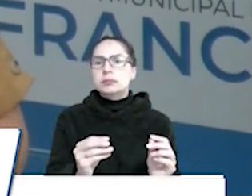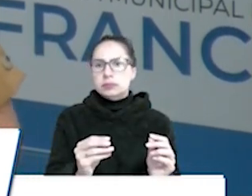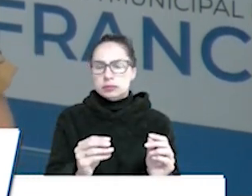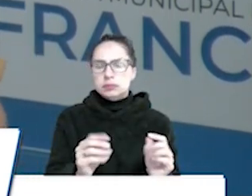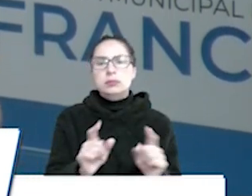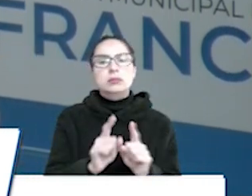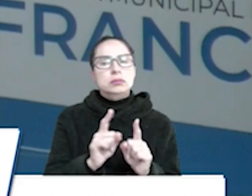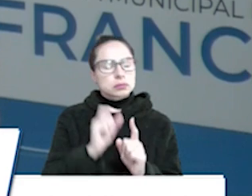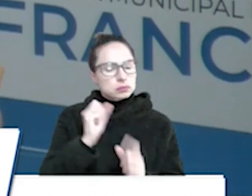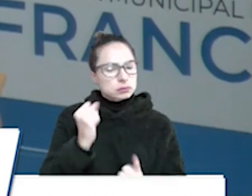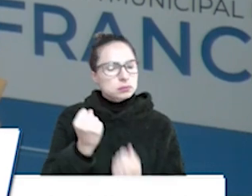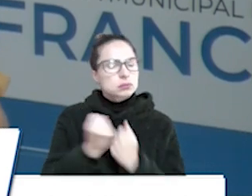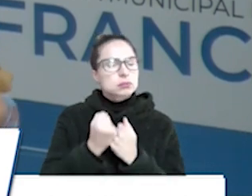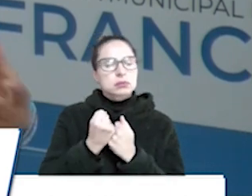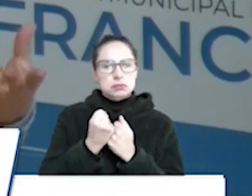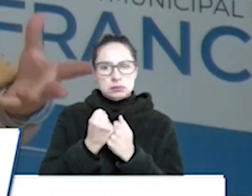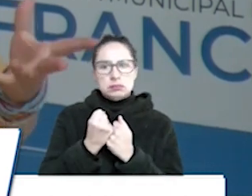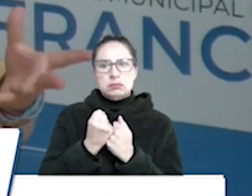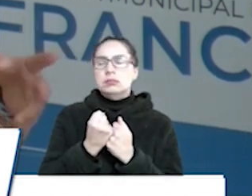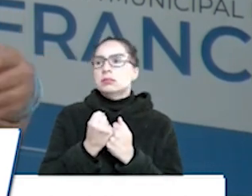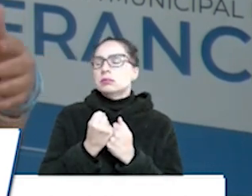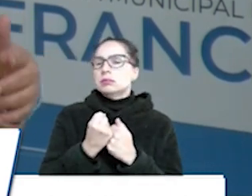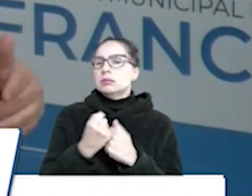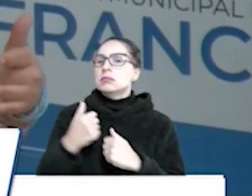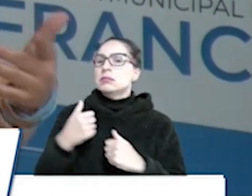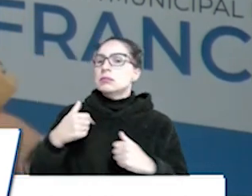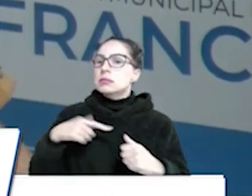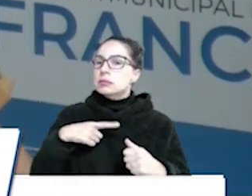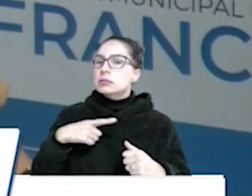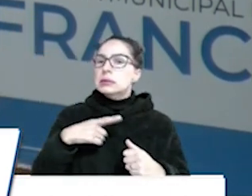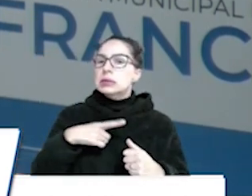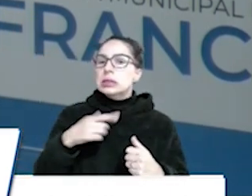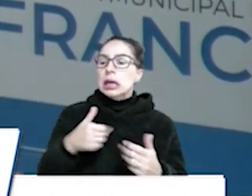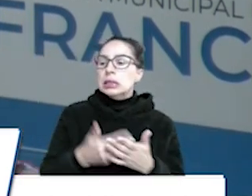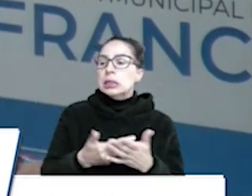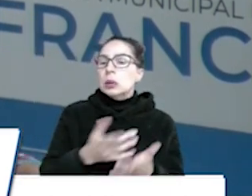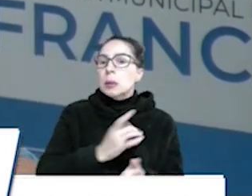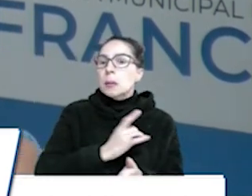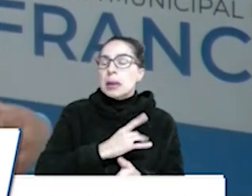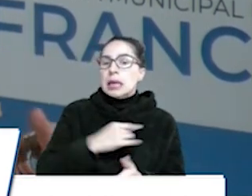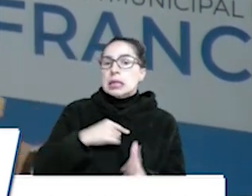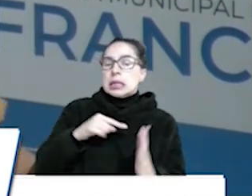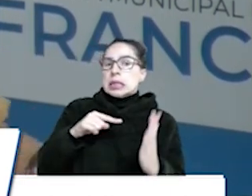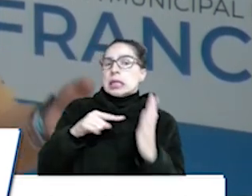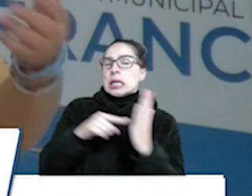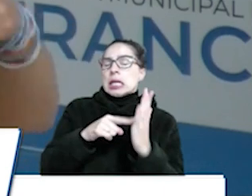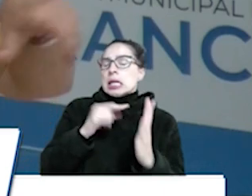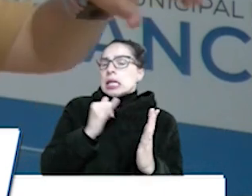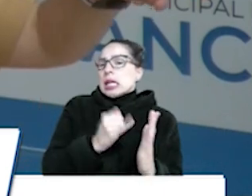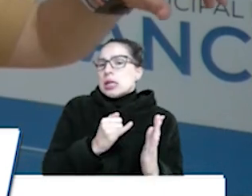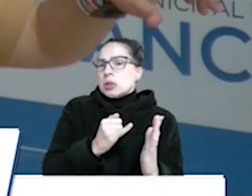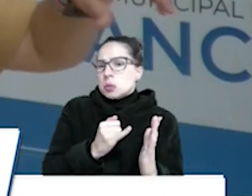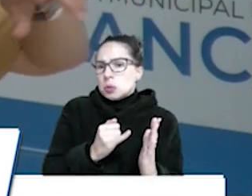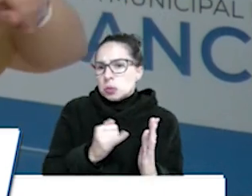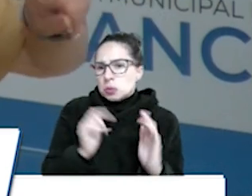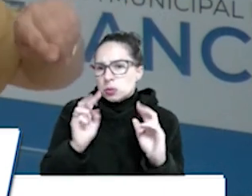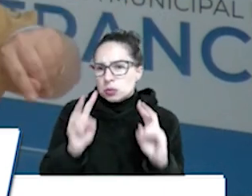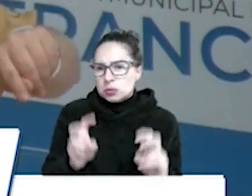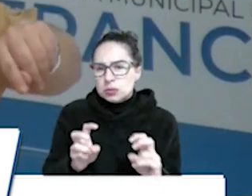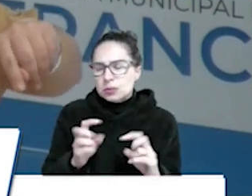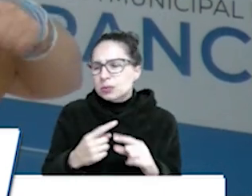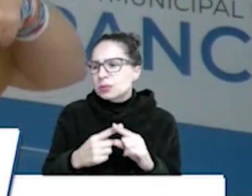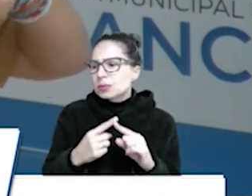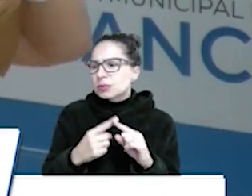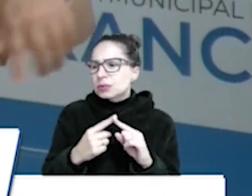reforçado. Porém, existe um medo até mesmo de denúncia dessas questões, porque, como alguns